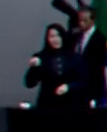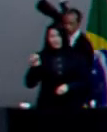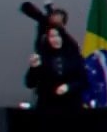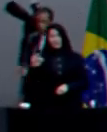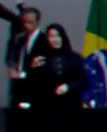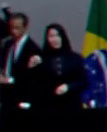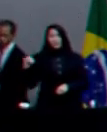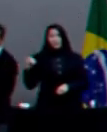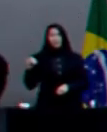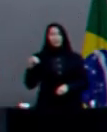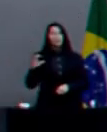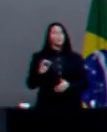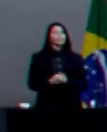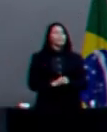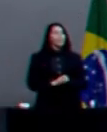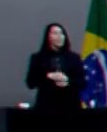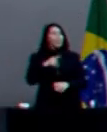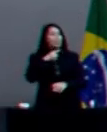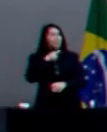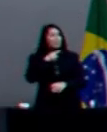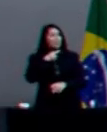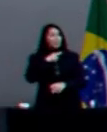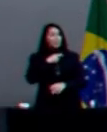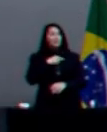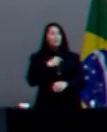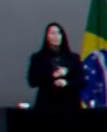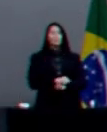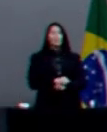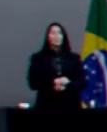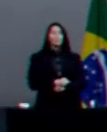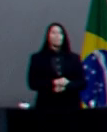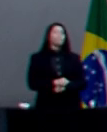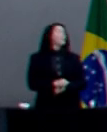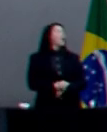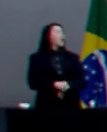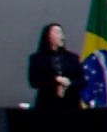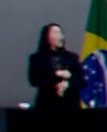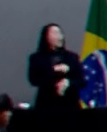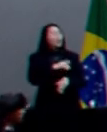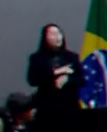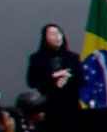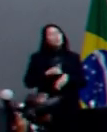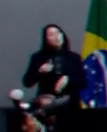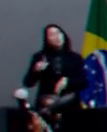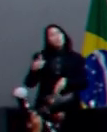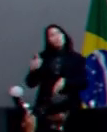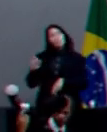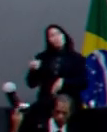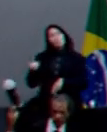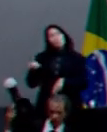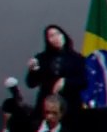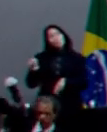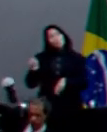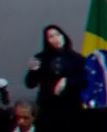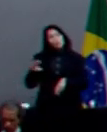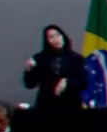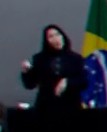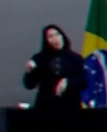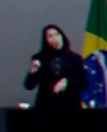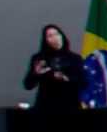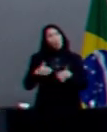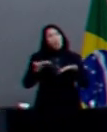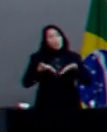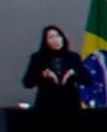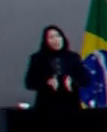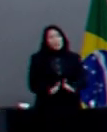painéis de debate que abordaram temas como diversidade identidade de gênero liberdade de expressão e o protagonismo do Poder Judiciário